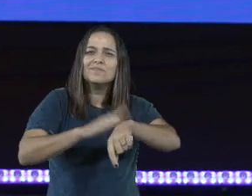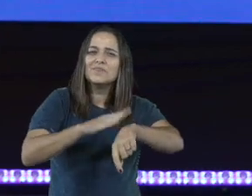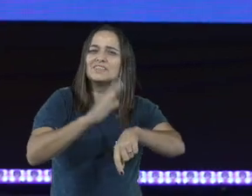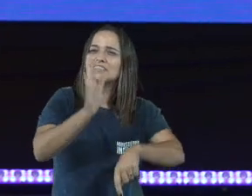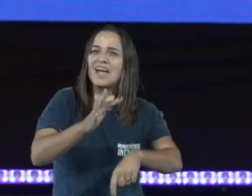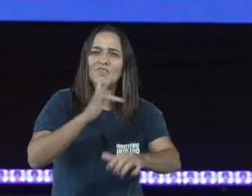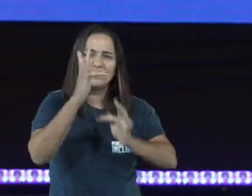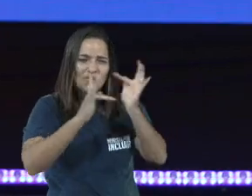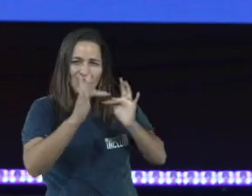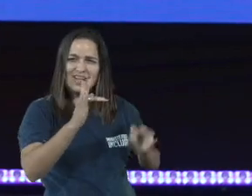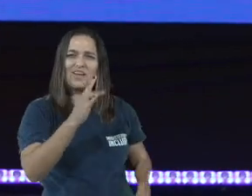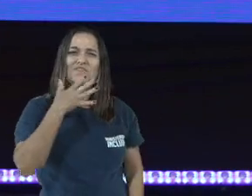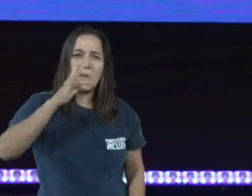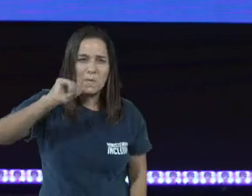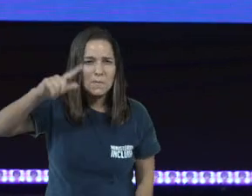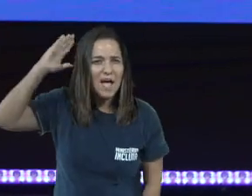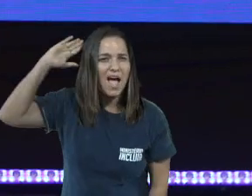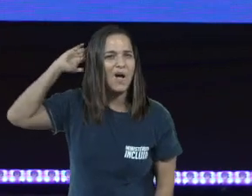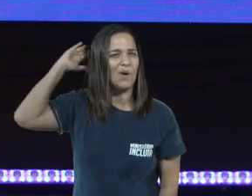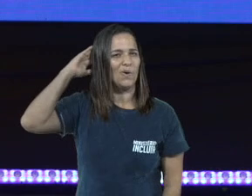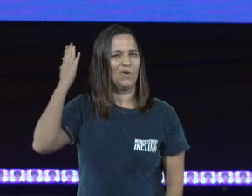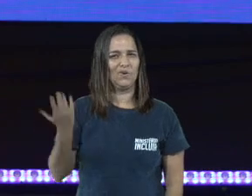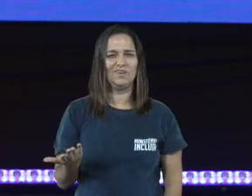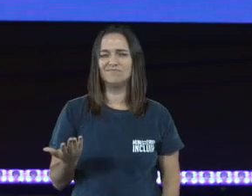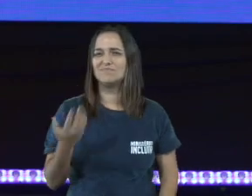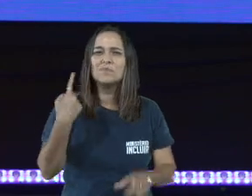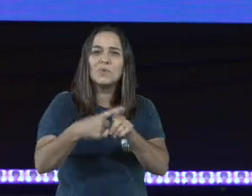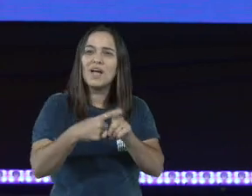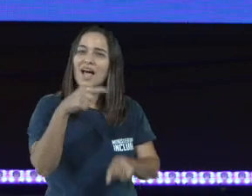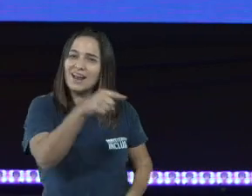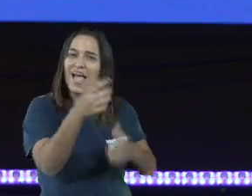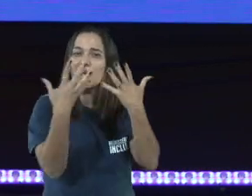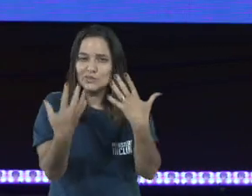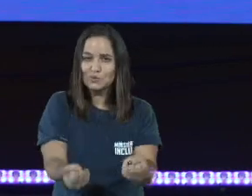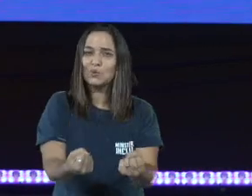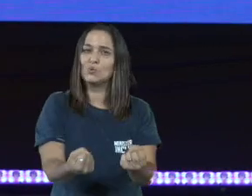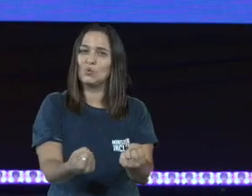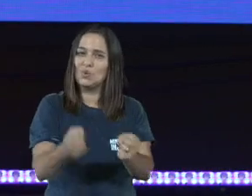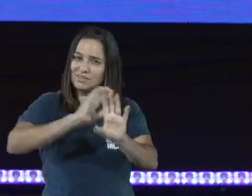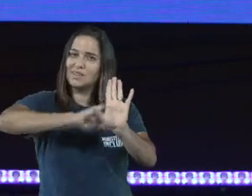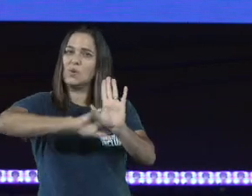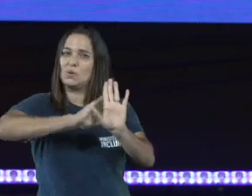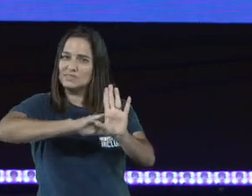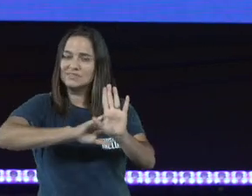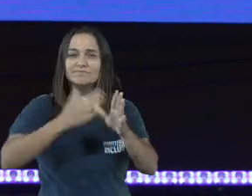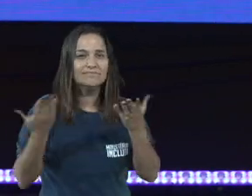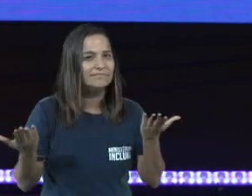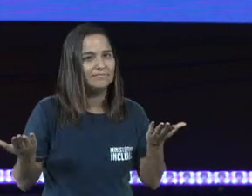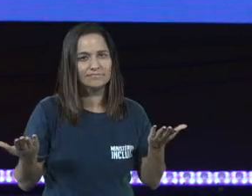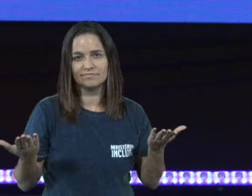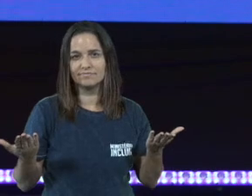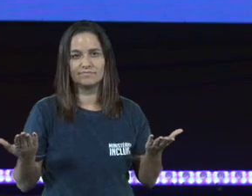gente será que Davi teve medo do Golias eu tenho certeza que teve e eu tenho certeza que teve